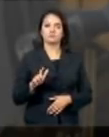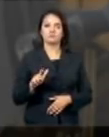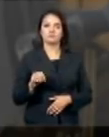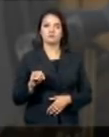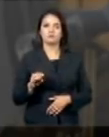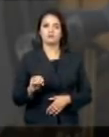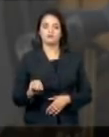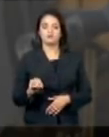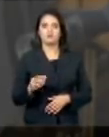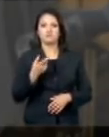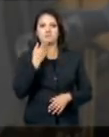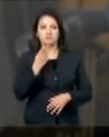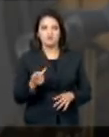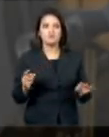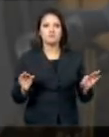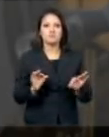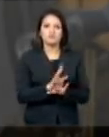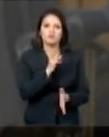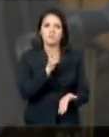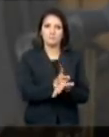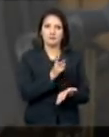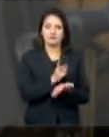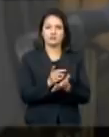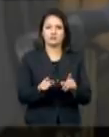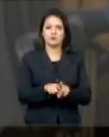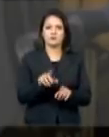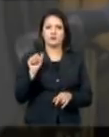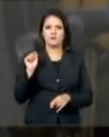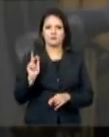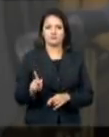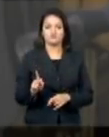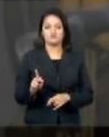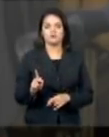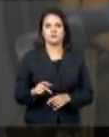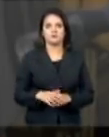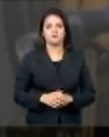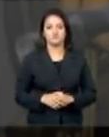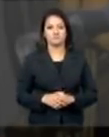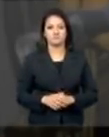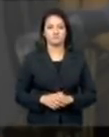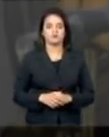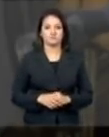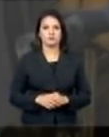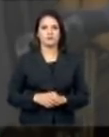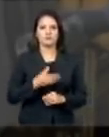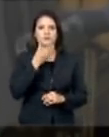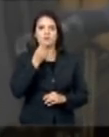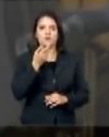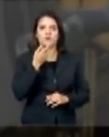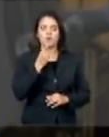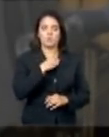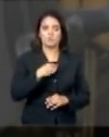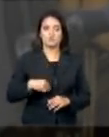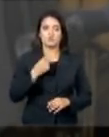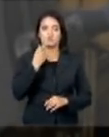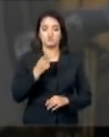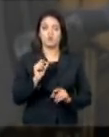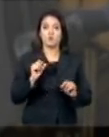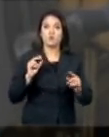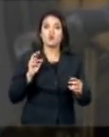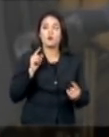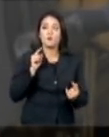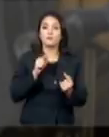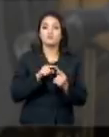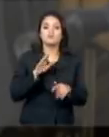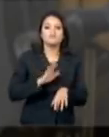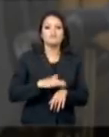e decretar a decadência do direito regional da administração disse sua excelência uma das razões mais relevantes